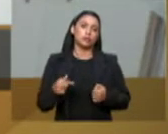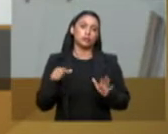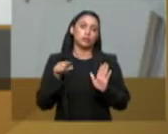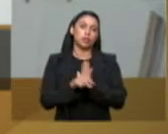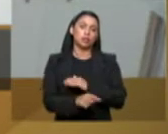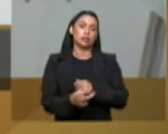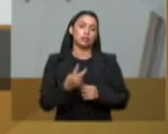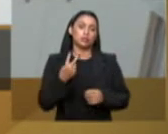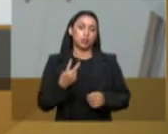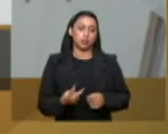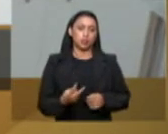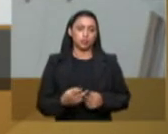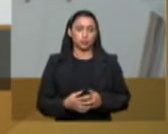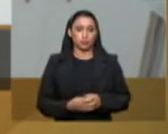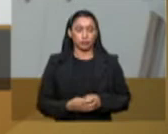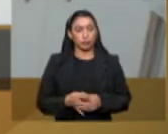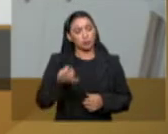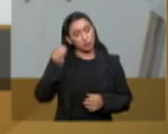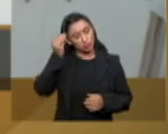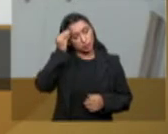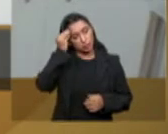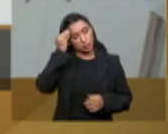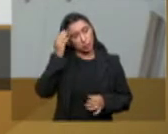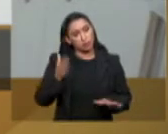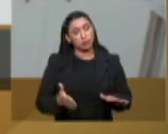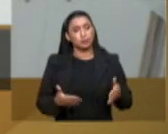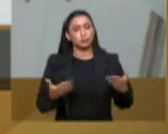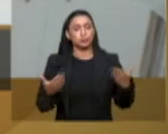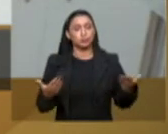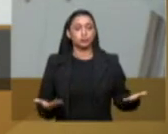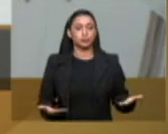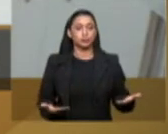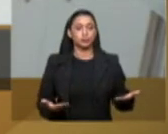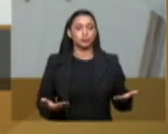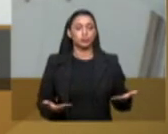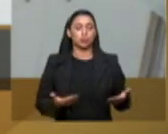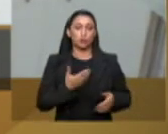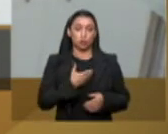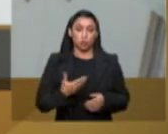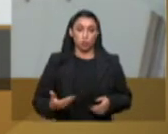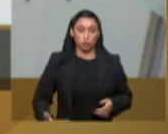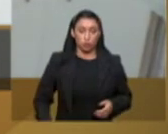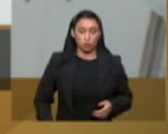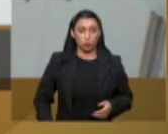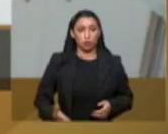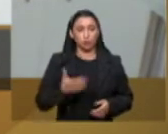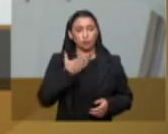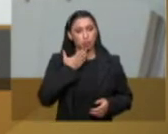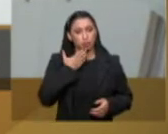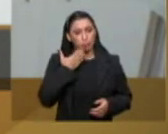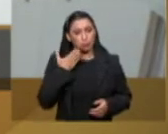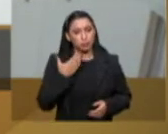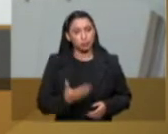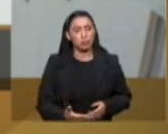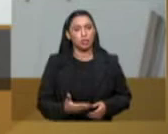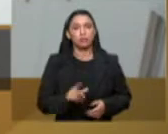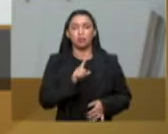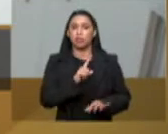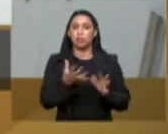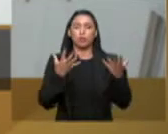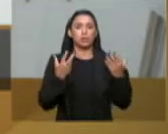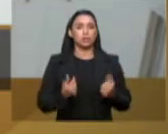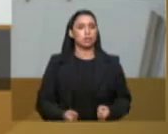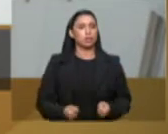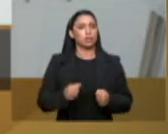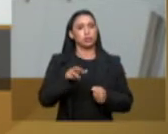assim Vossas Excelências entenderem. Com essas considerações, a Fazenda Nacional pugna pelo desprovimento do